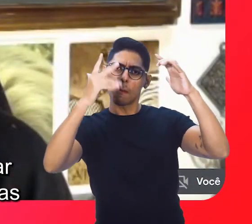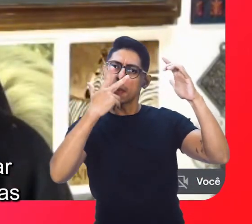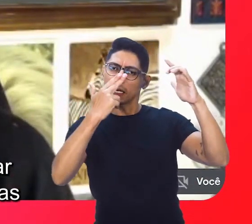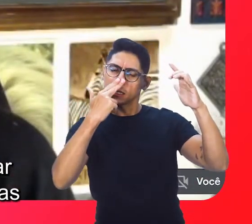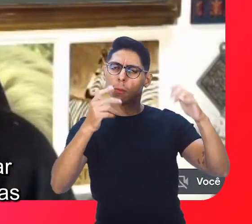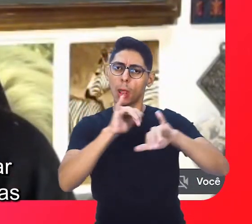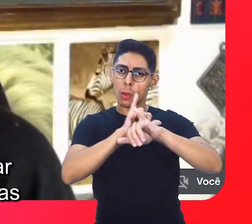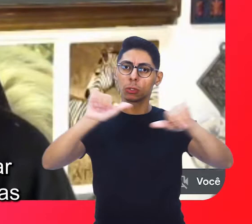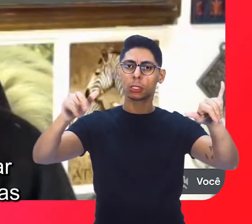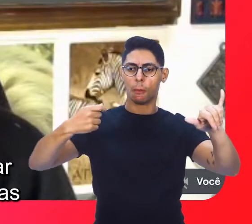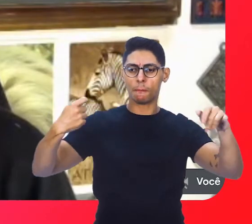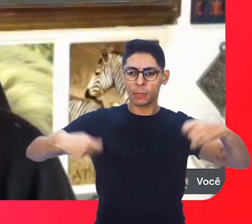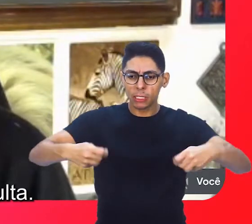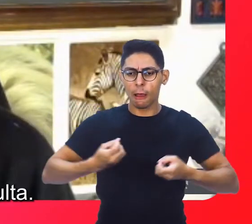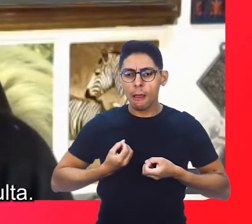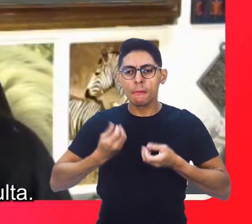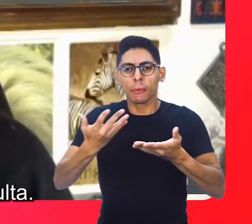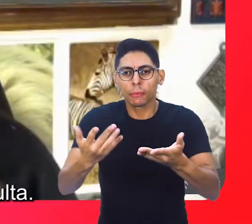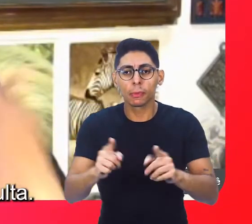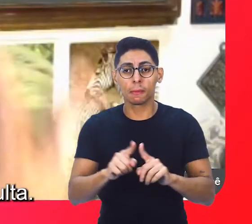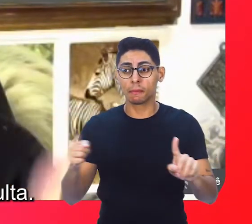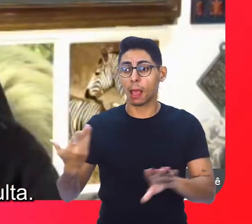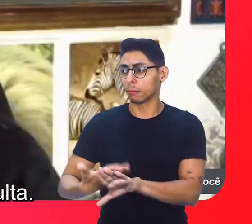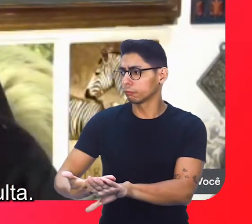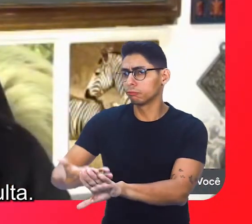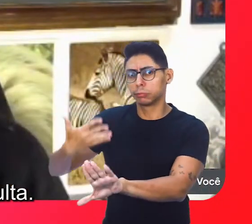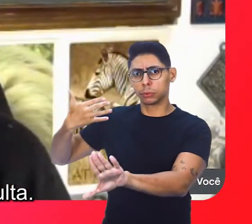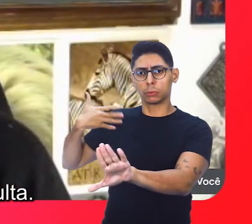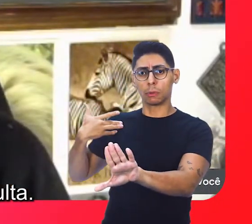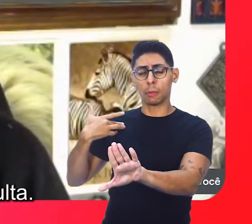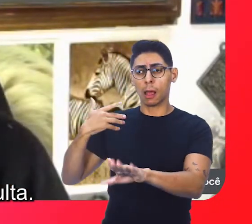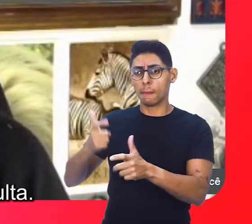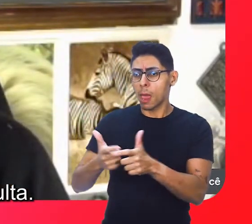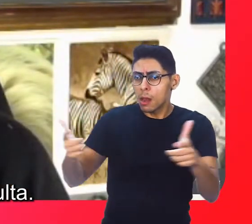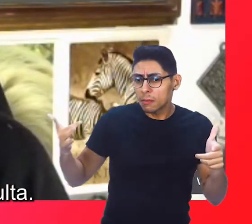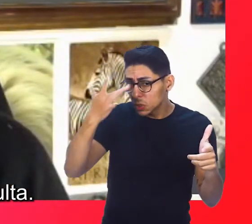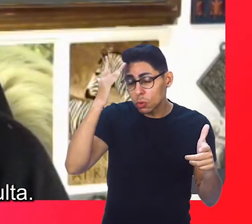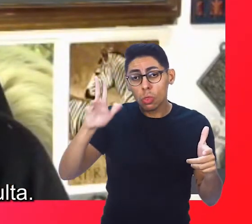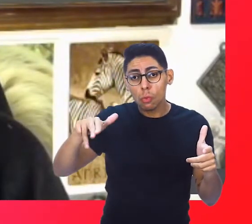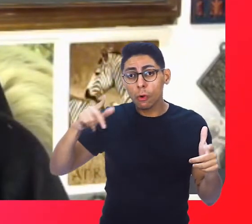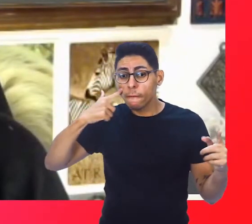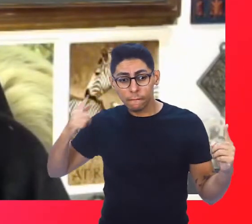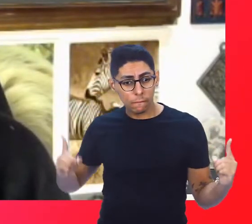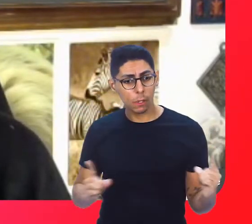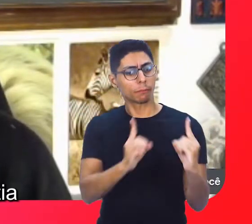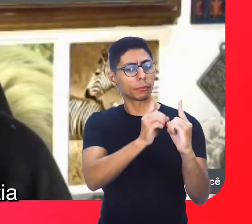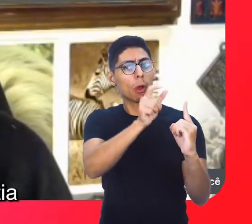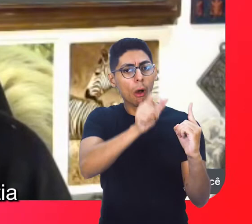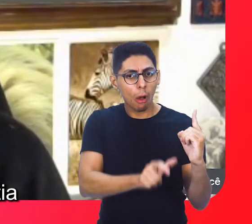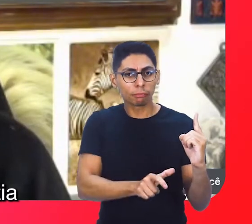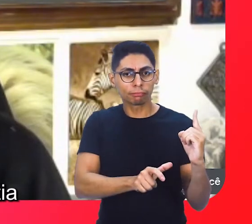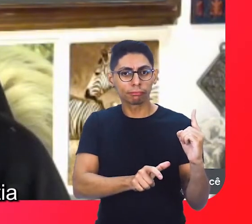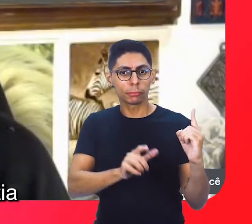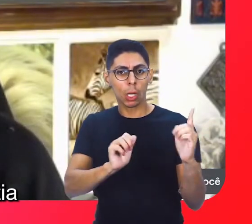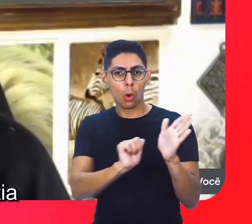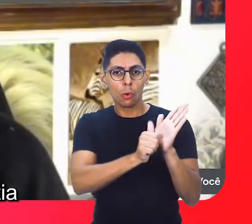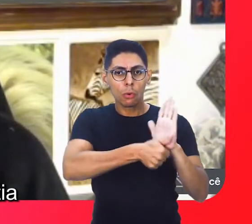tempo, a maioria das pessoas nunca tinha nem visto de perto uma pessoa com síndrome de Down adulta. Elas não